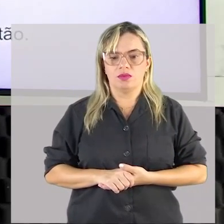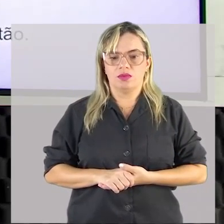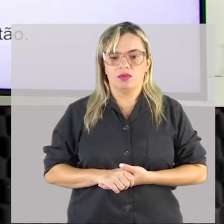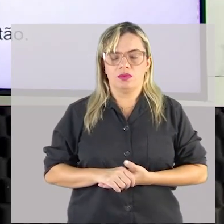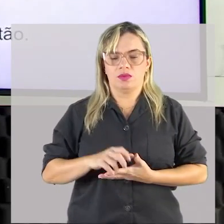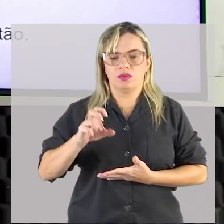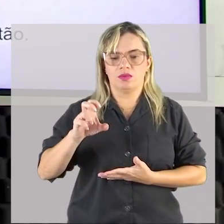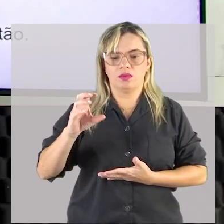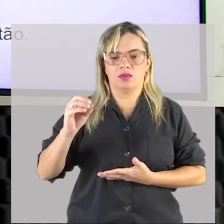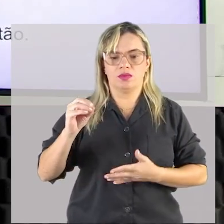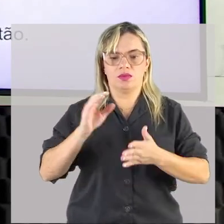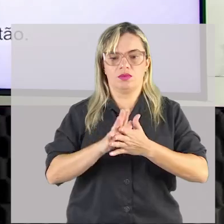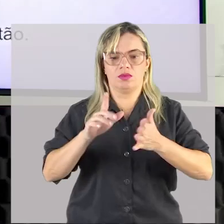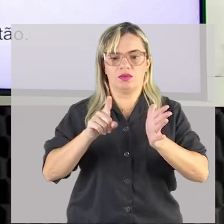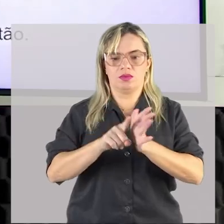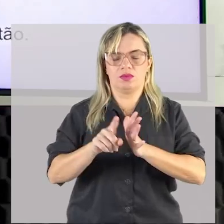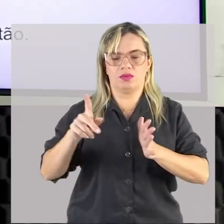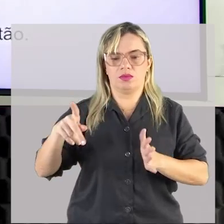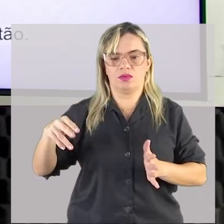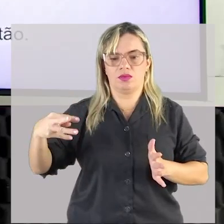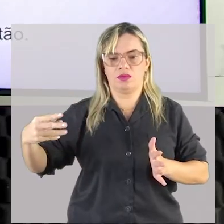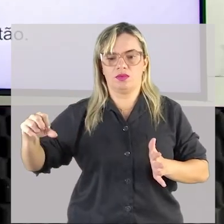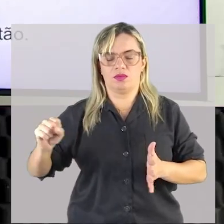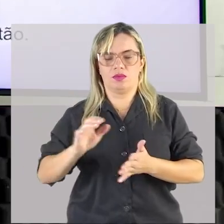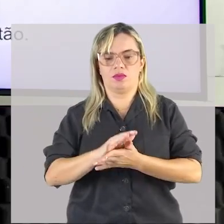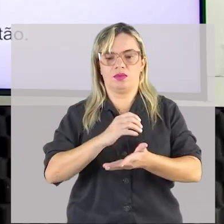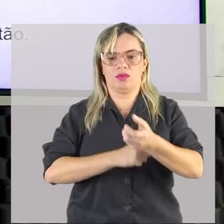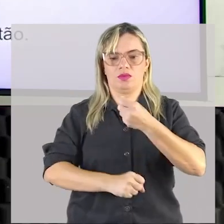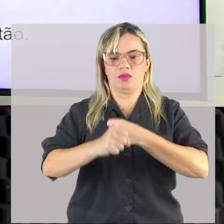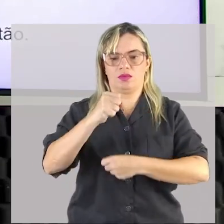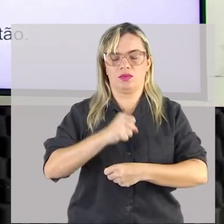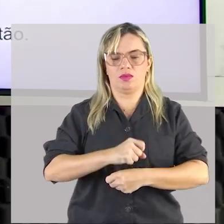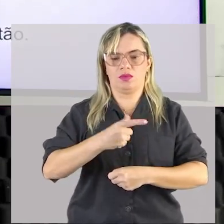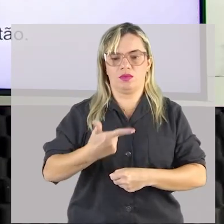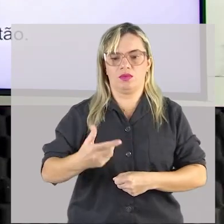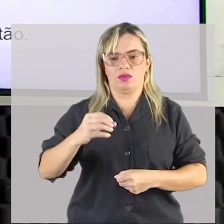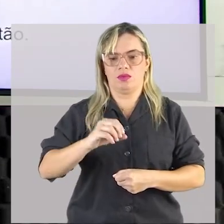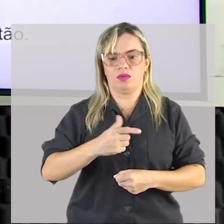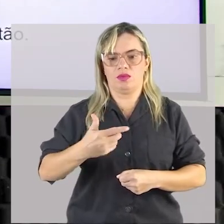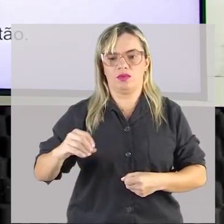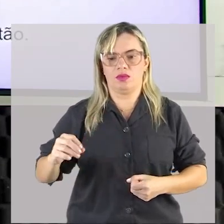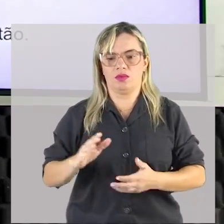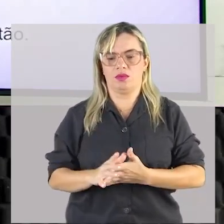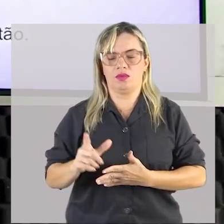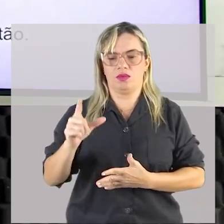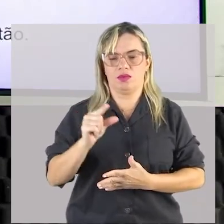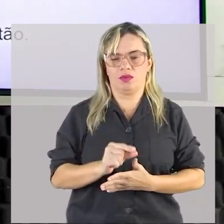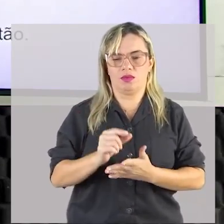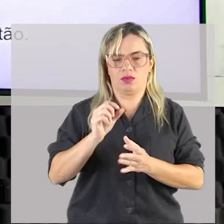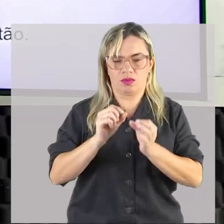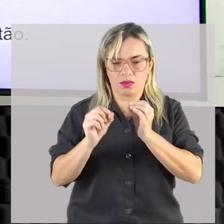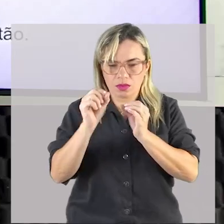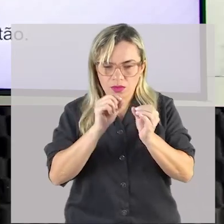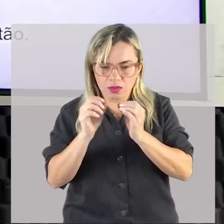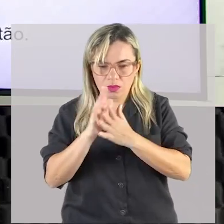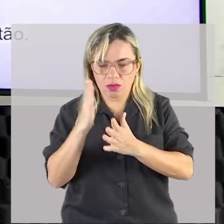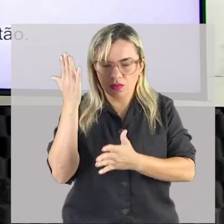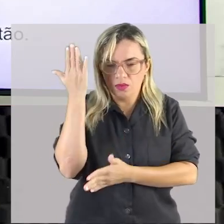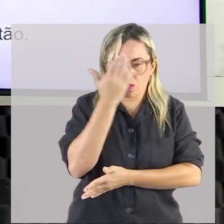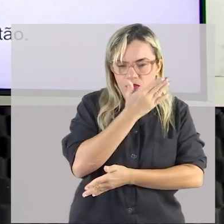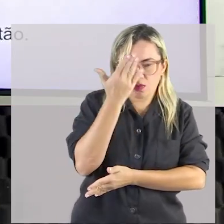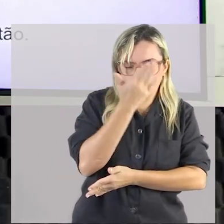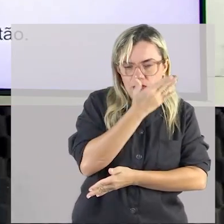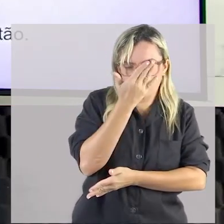Na questão 50, do PAIS 2020, fala assim, ó, do pequeno micro-organismo